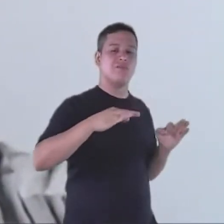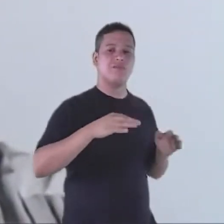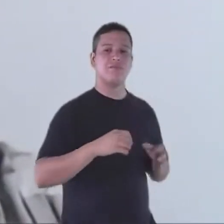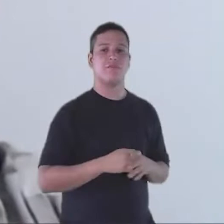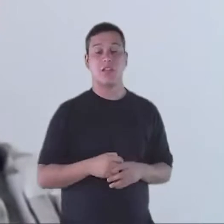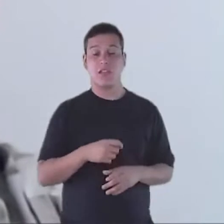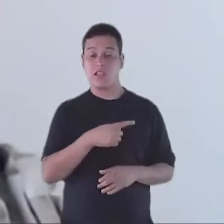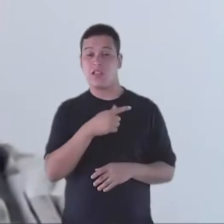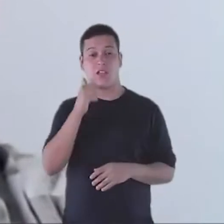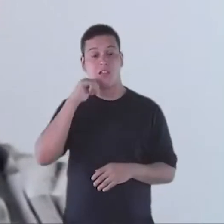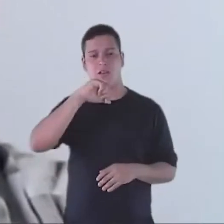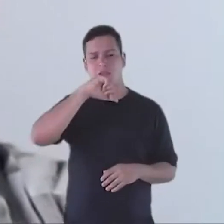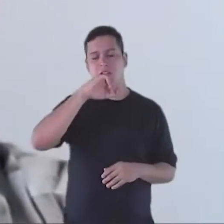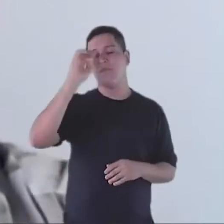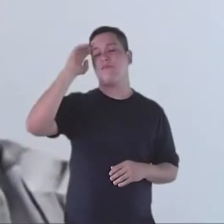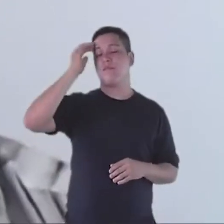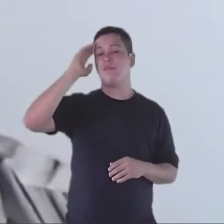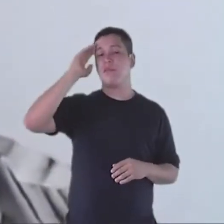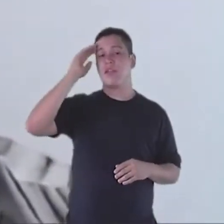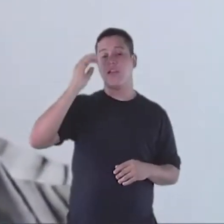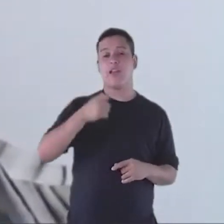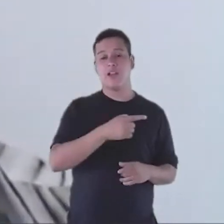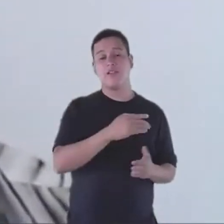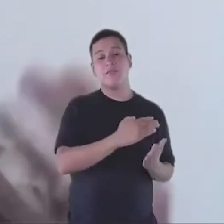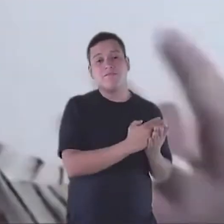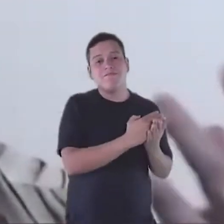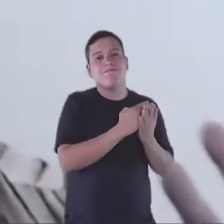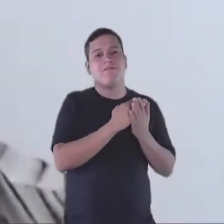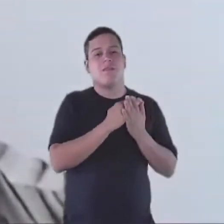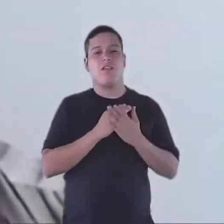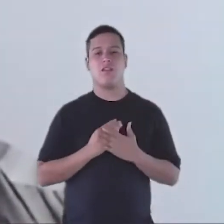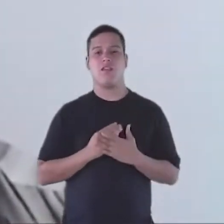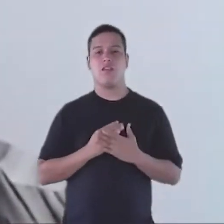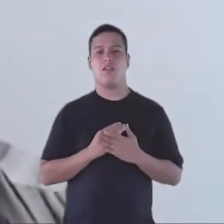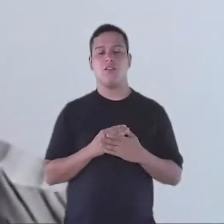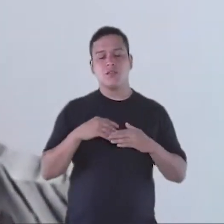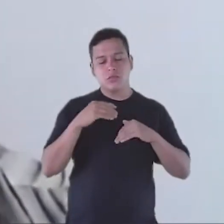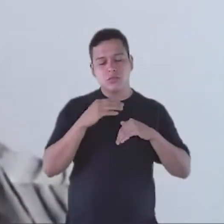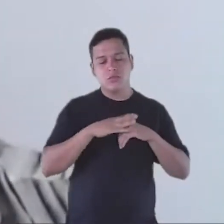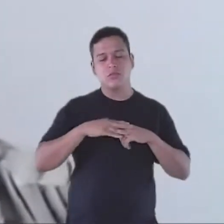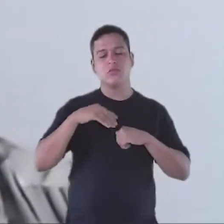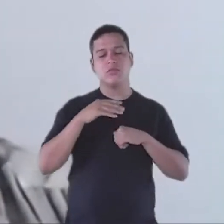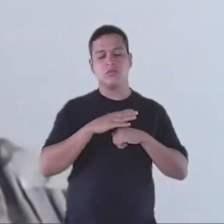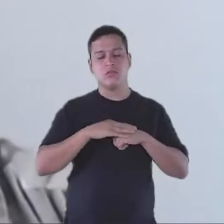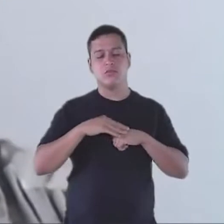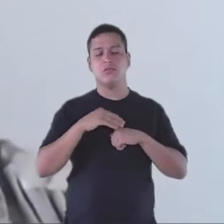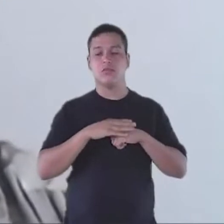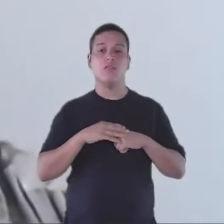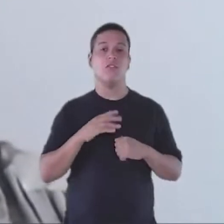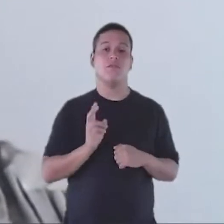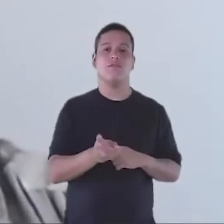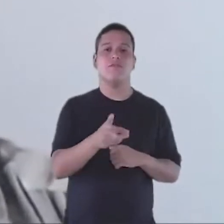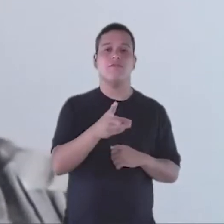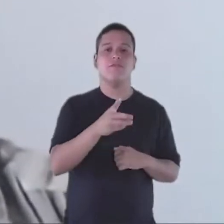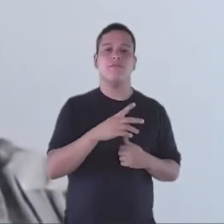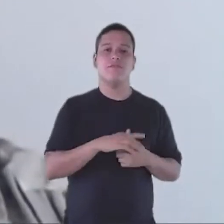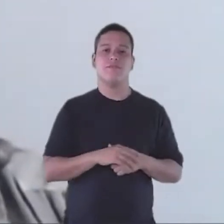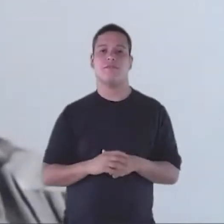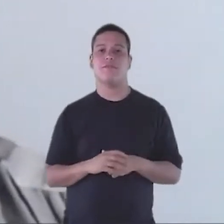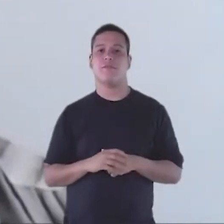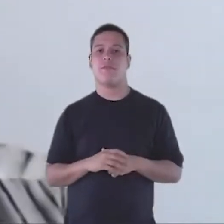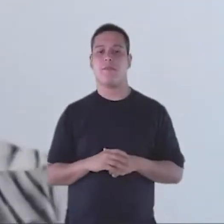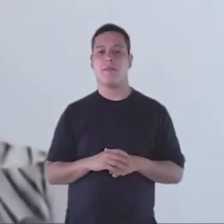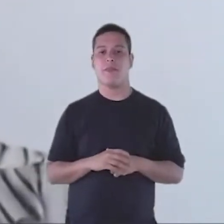me confortava com uma outra visão dos acontecimentos.